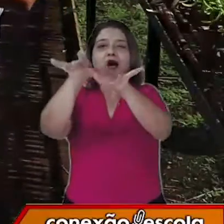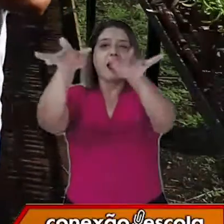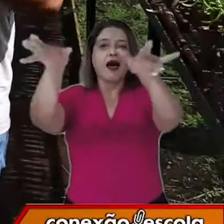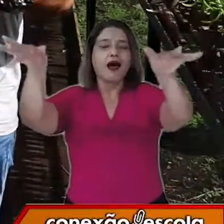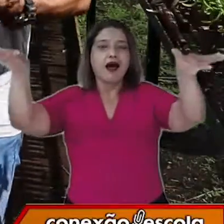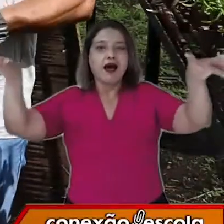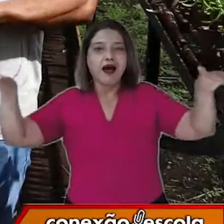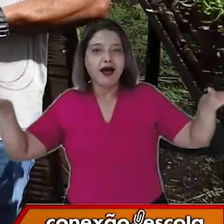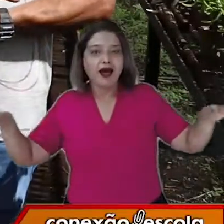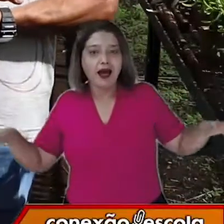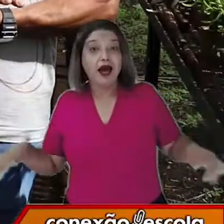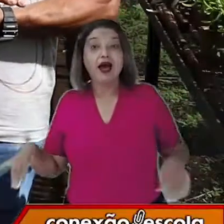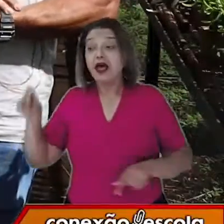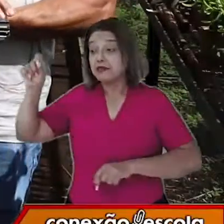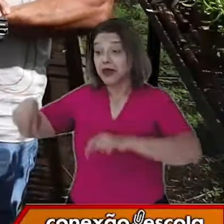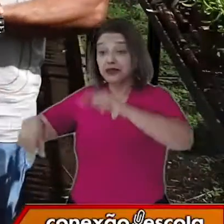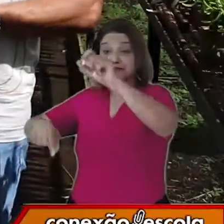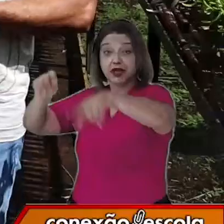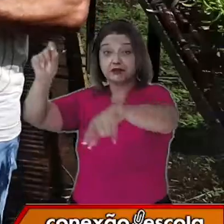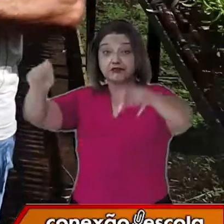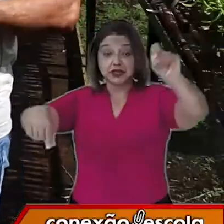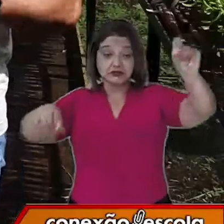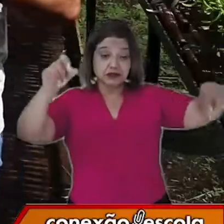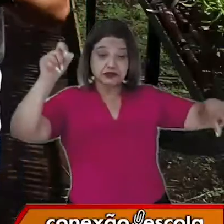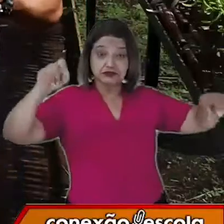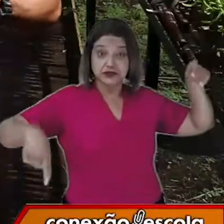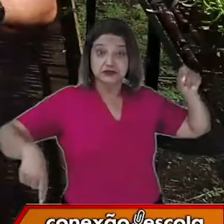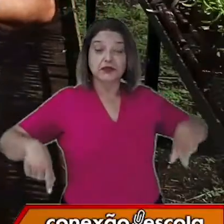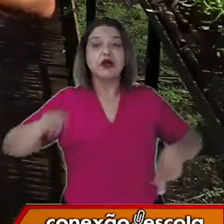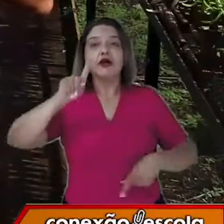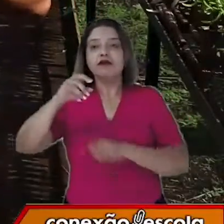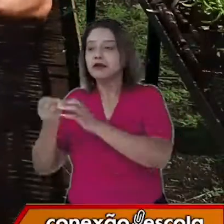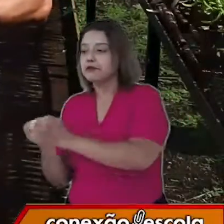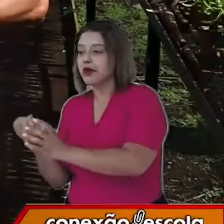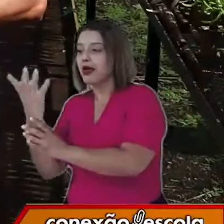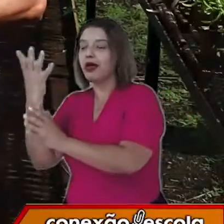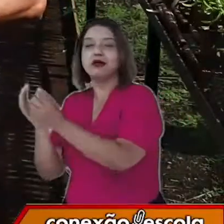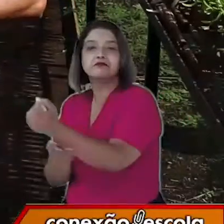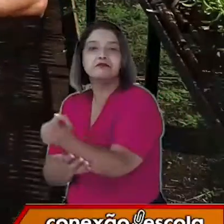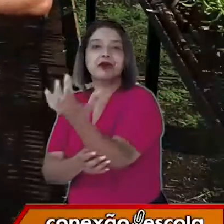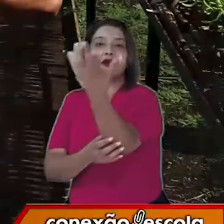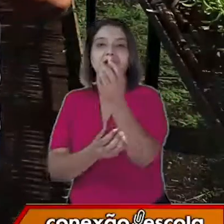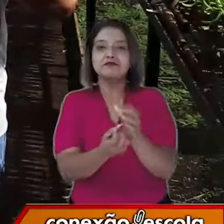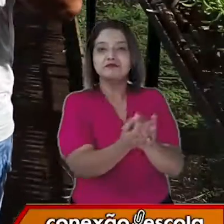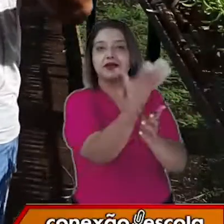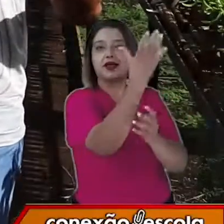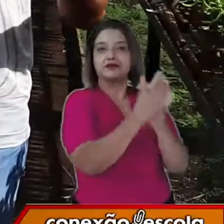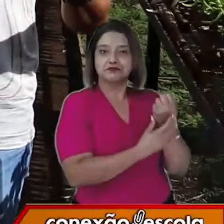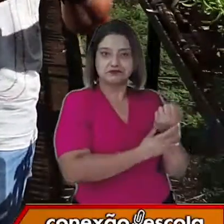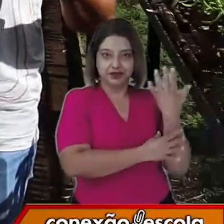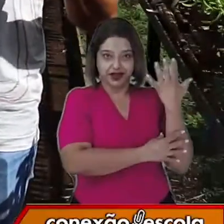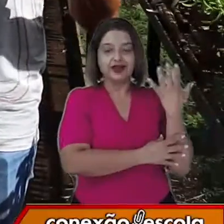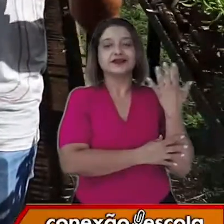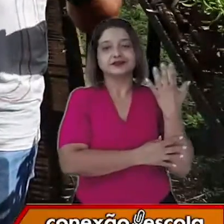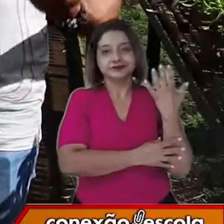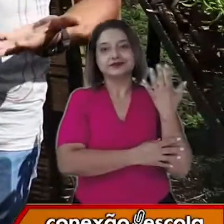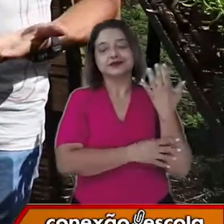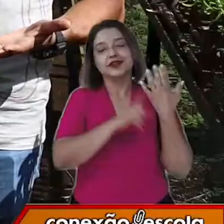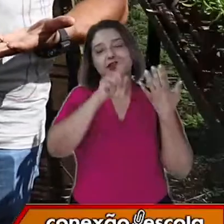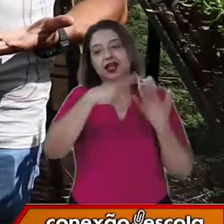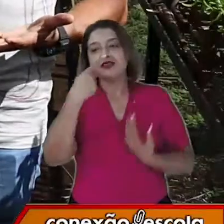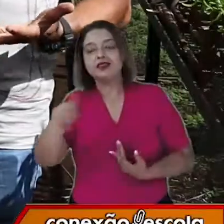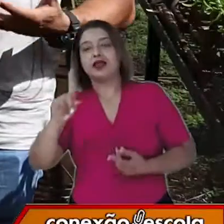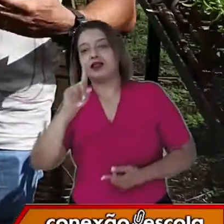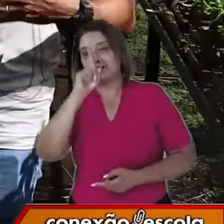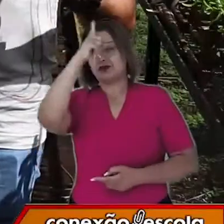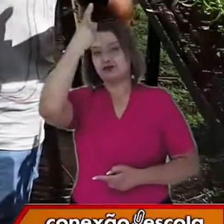ali, e dali vão brotar outras plantas, vão germinar outras plantas. Isso que nós chamamos de dispersão